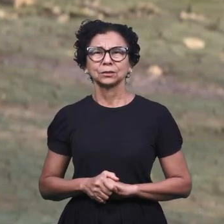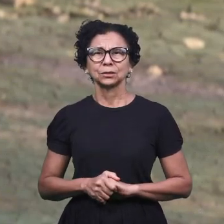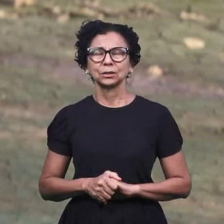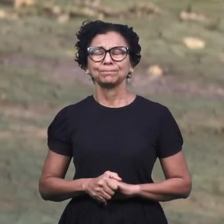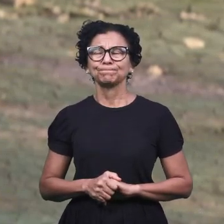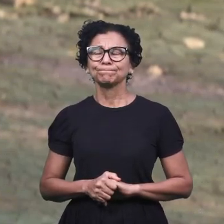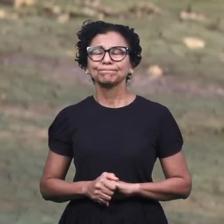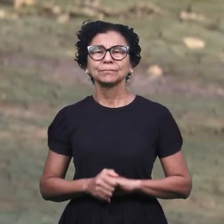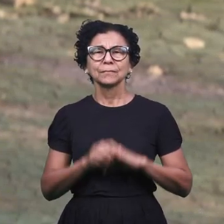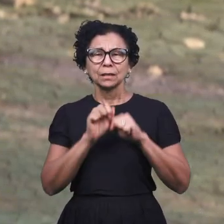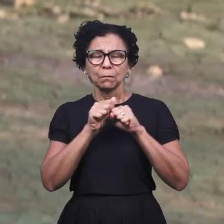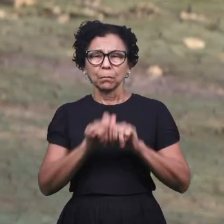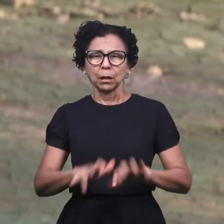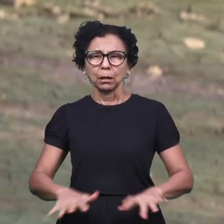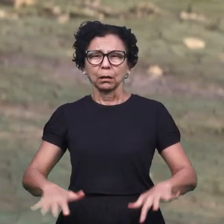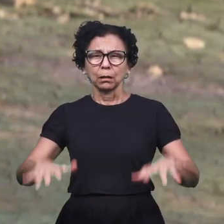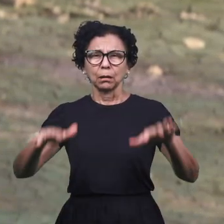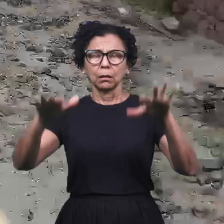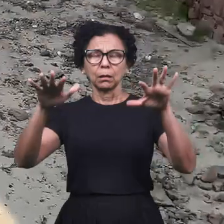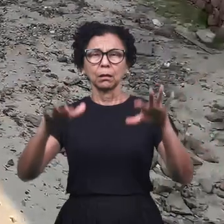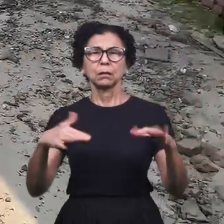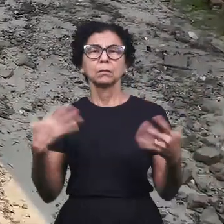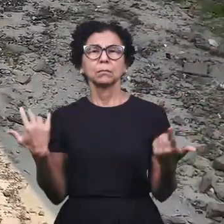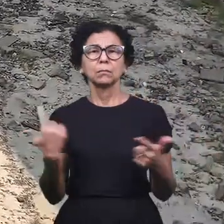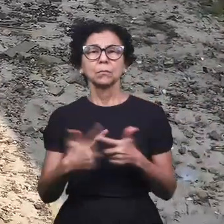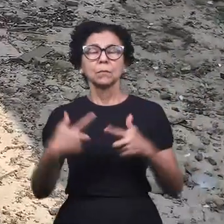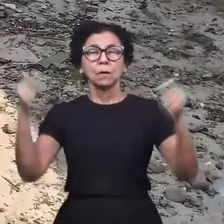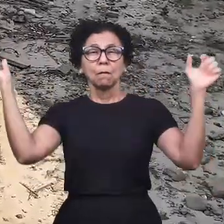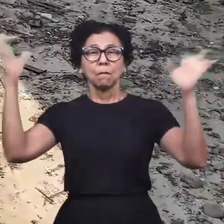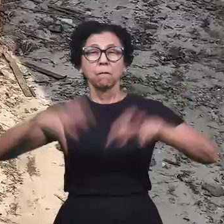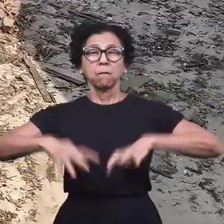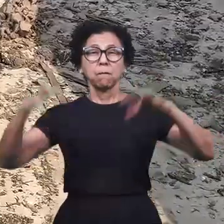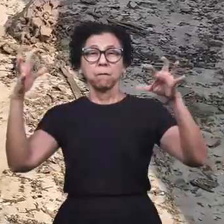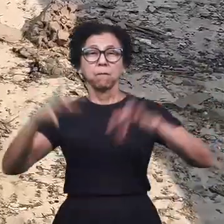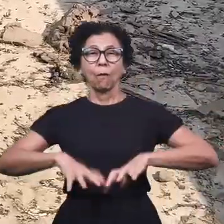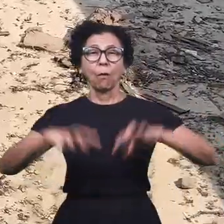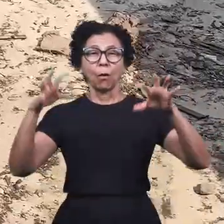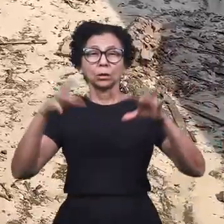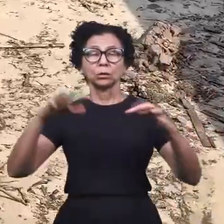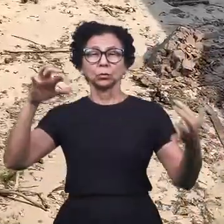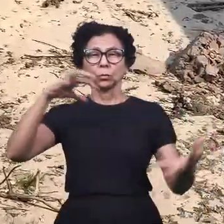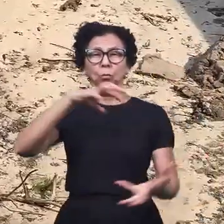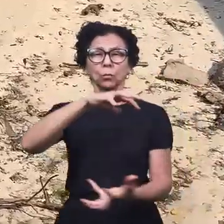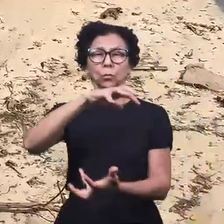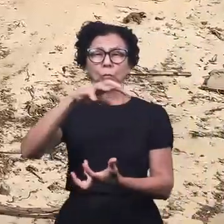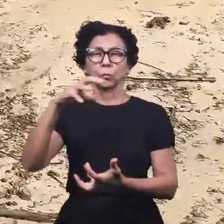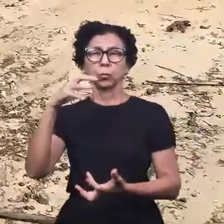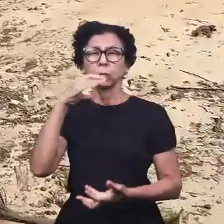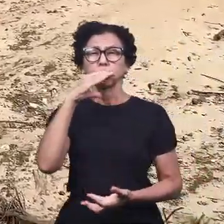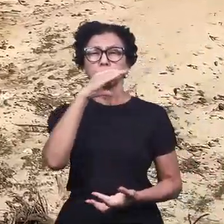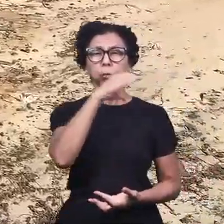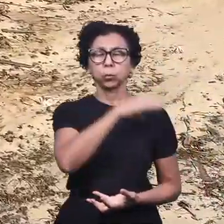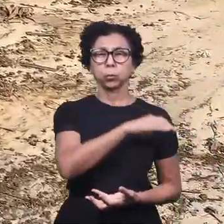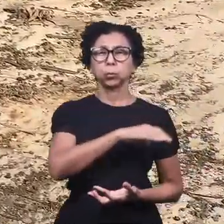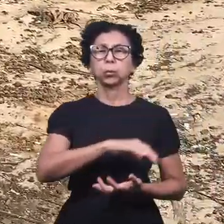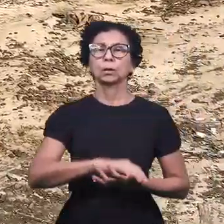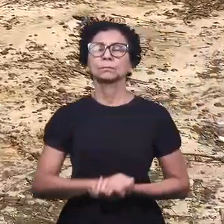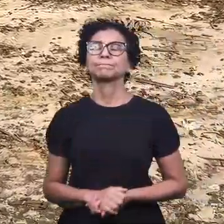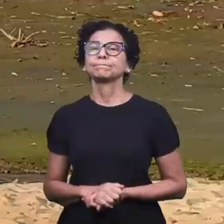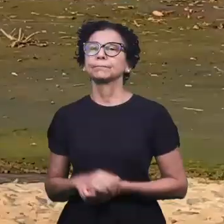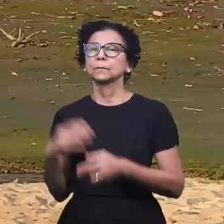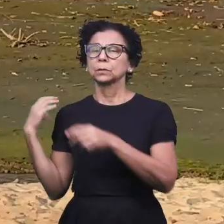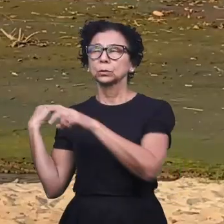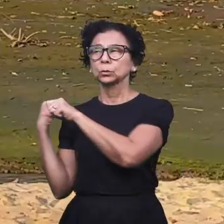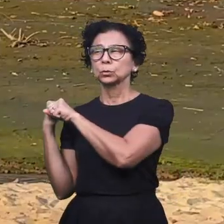por causa da falta de chuva e do superaquecimento. E os intervalos entre uma seca e outra estão se tornando muito reduzidos nos últimos